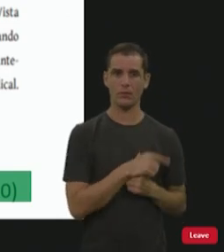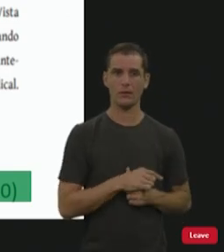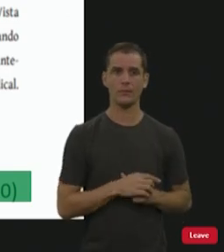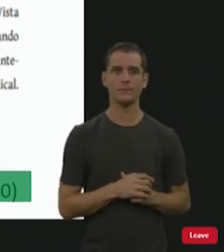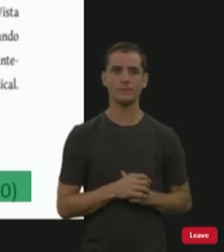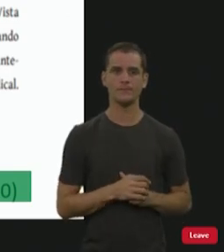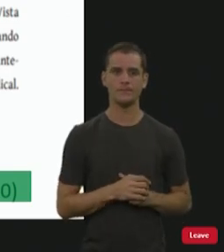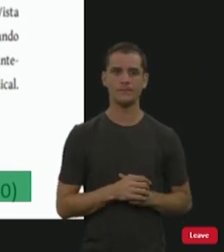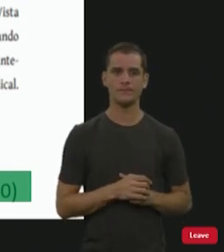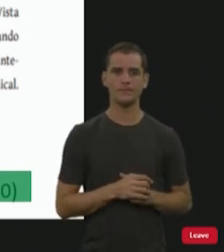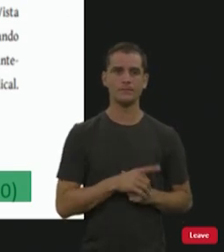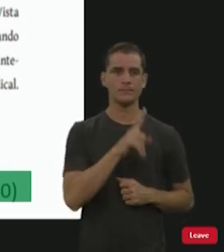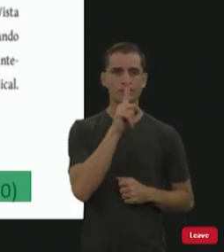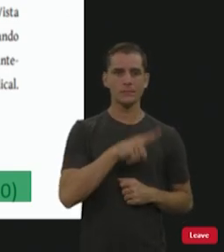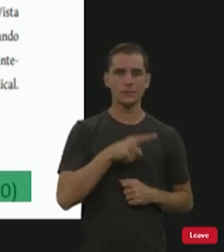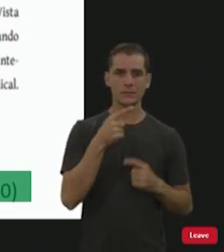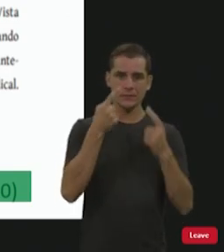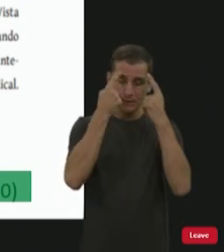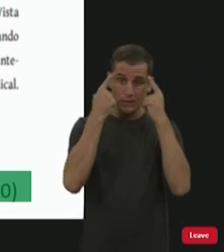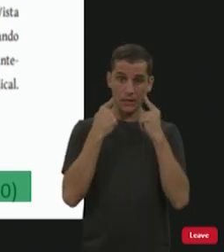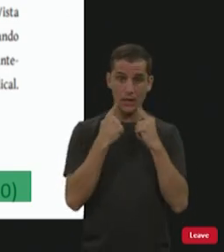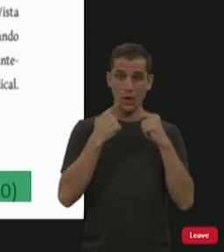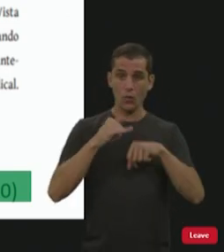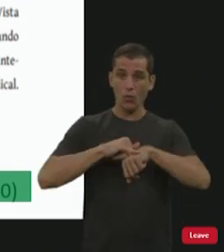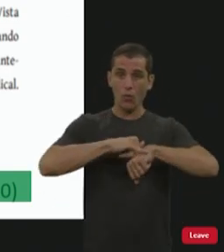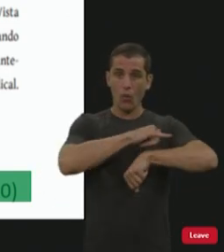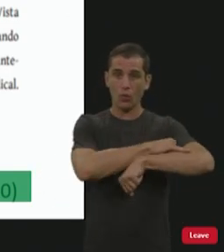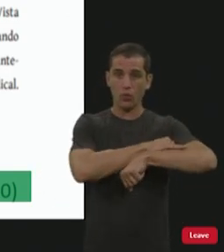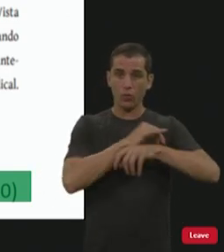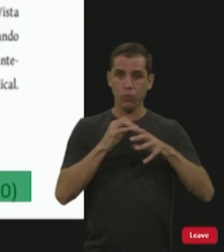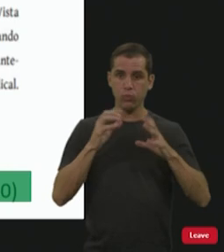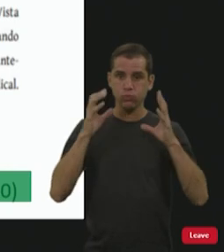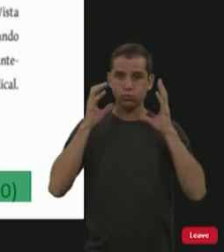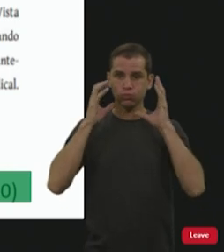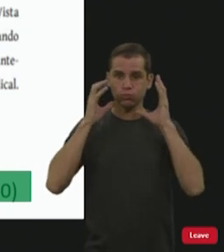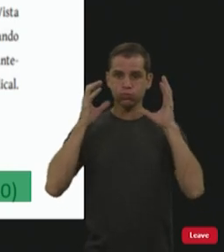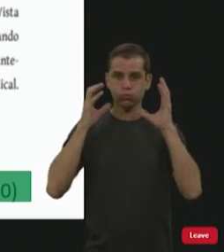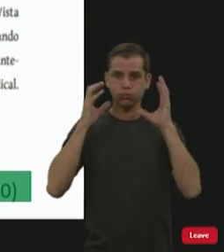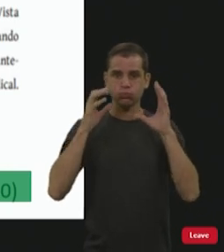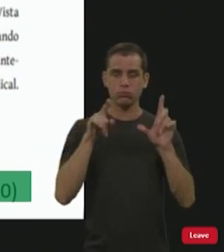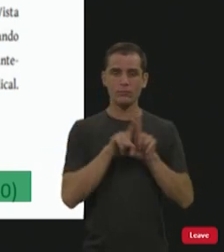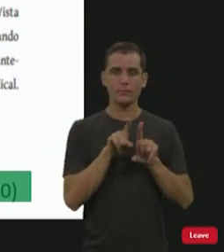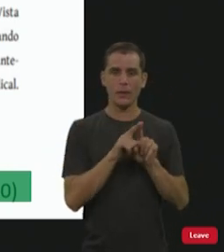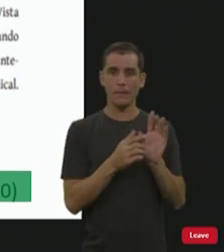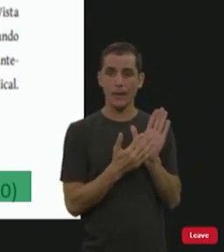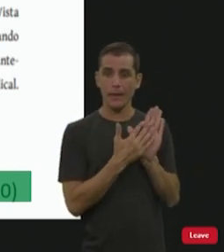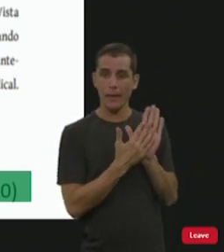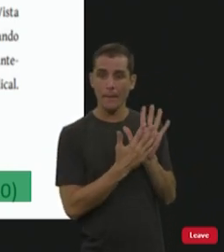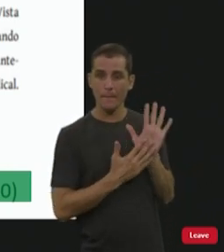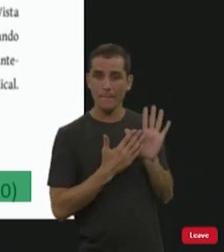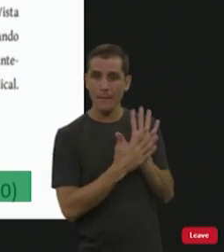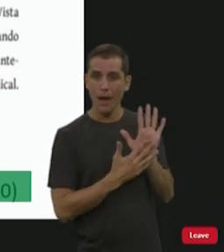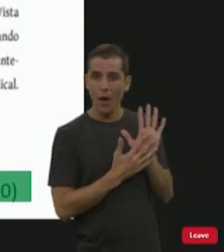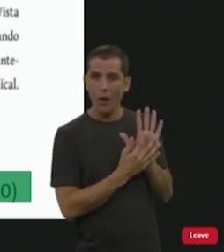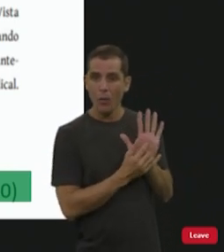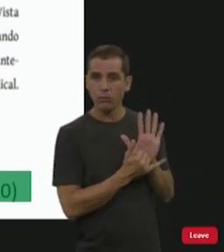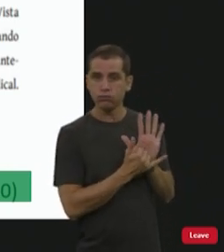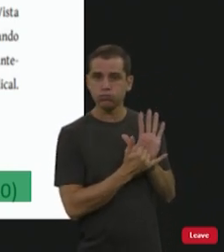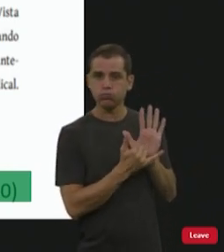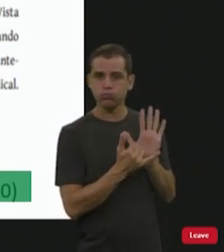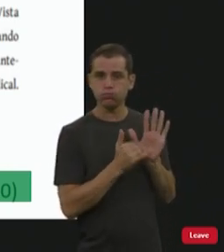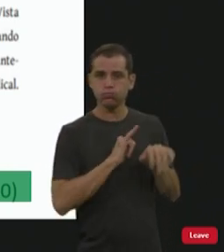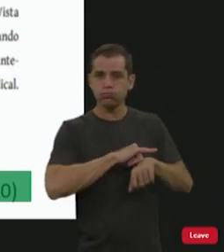tem gordura em face, tem gordura nas regiões das palmas das mãos e dos pés. E no tipo 2, que é a forma mais